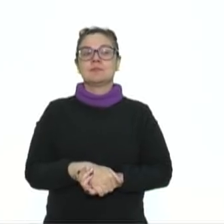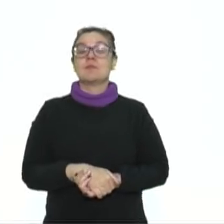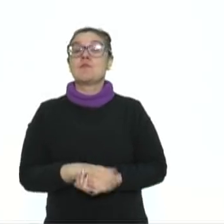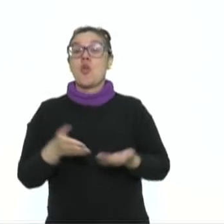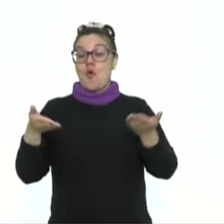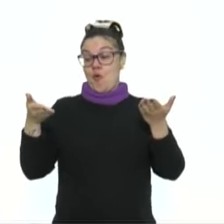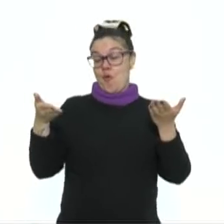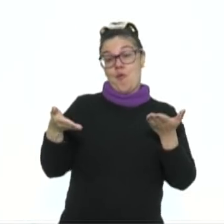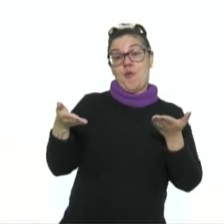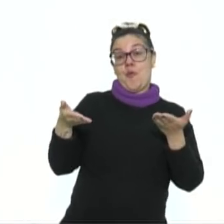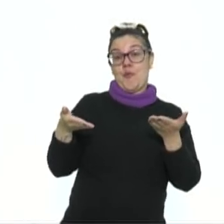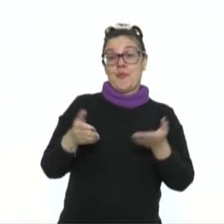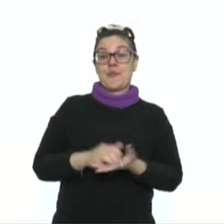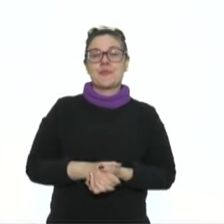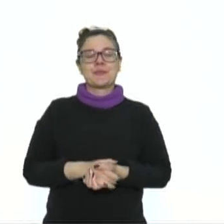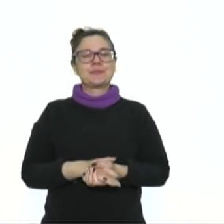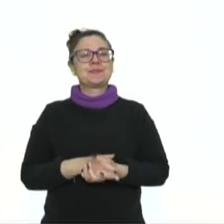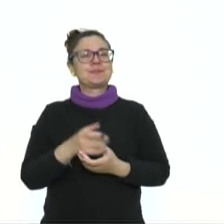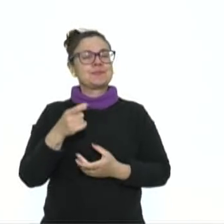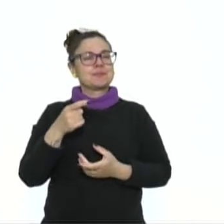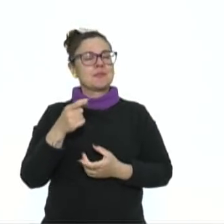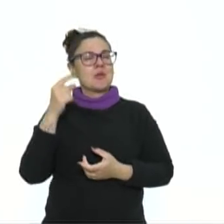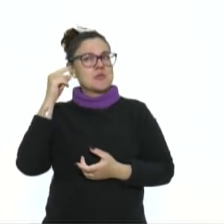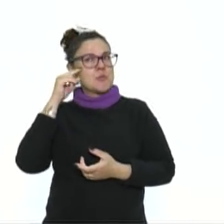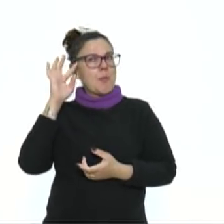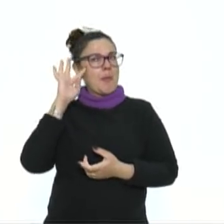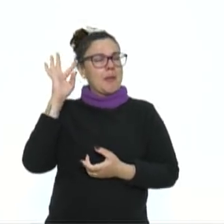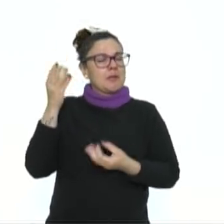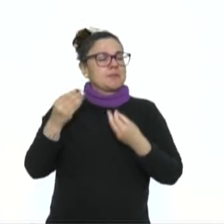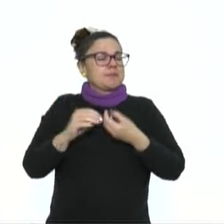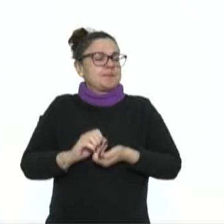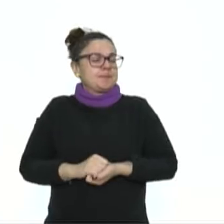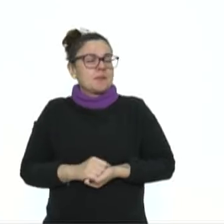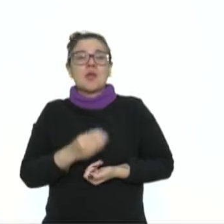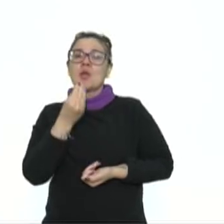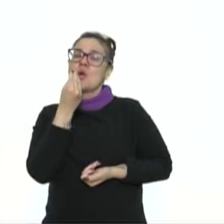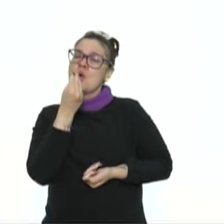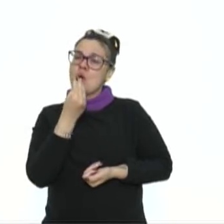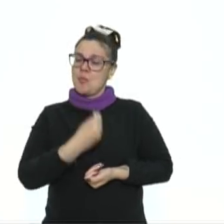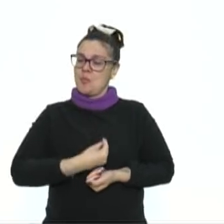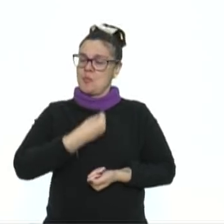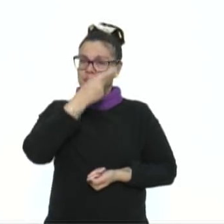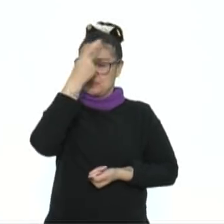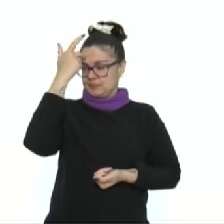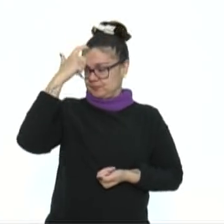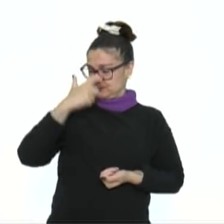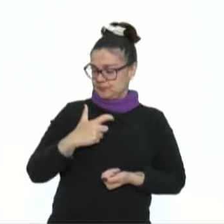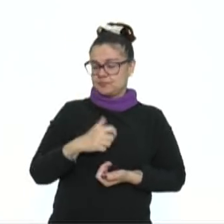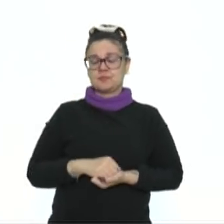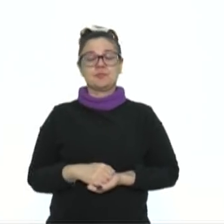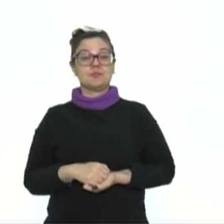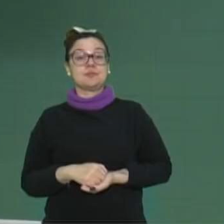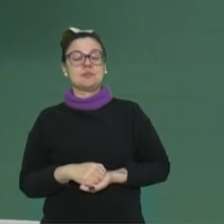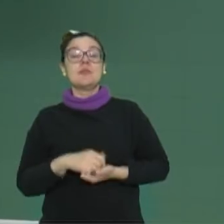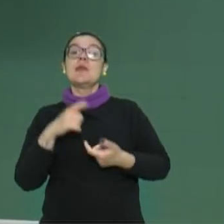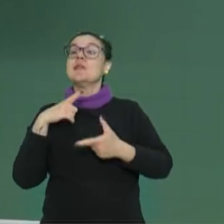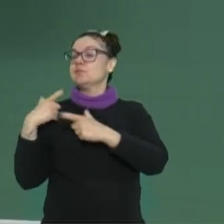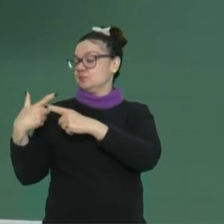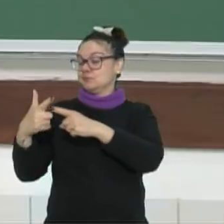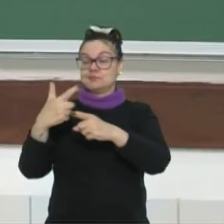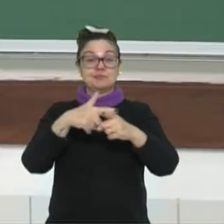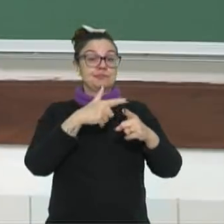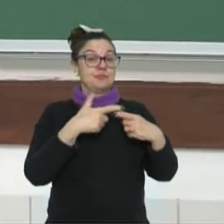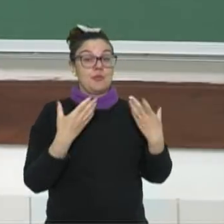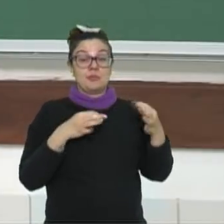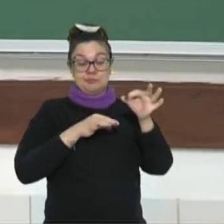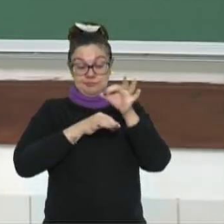Então hoje, se a gente para e pensa o seguinte, como que a vida do ser humano é? A gente tem problemas concretos